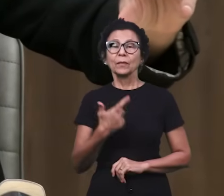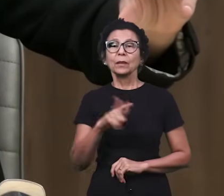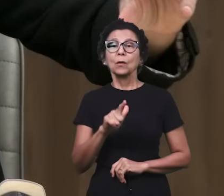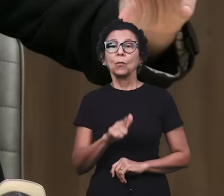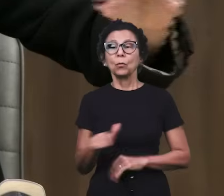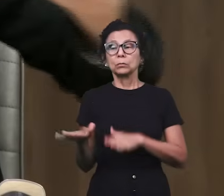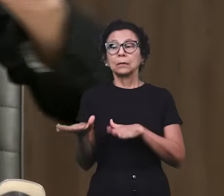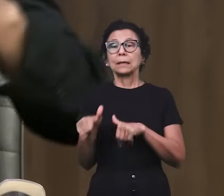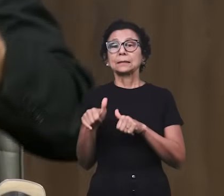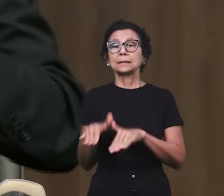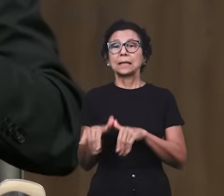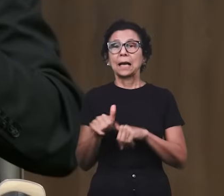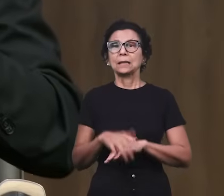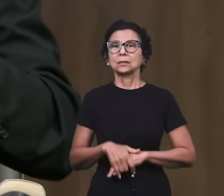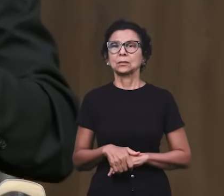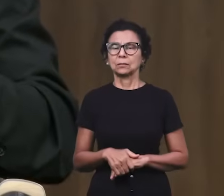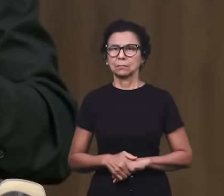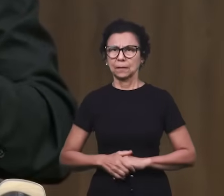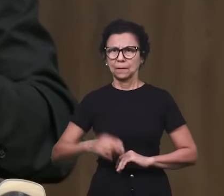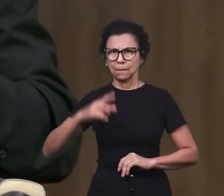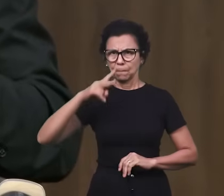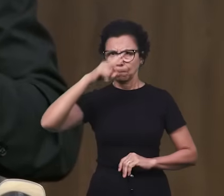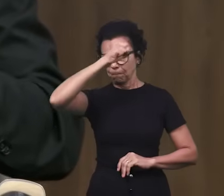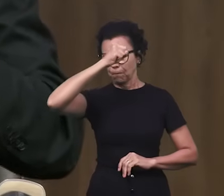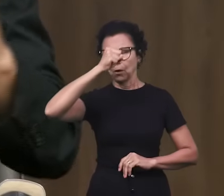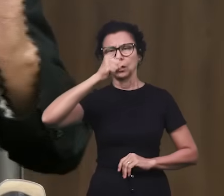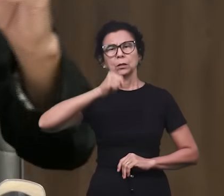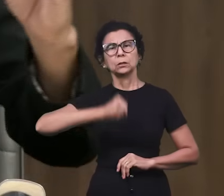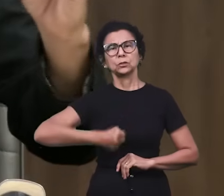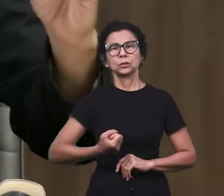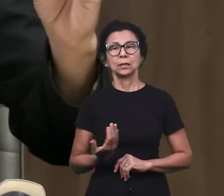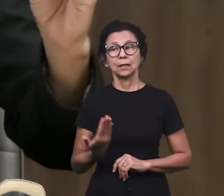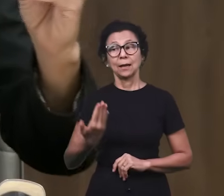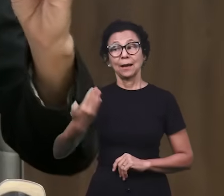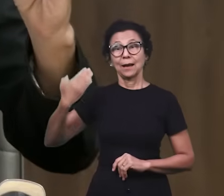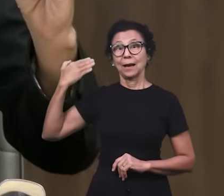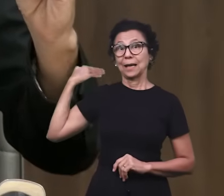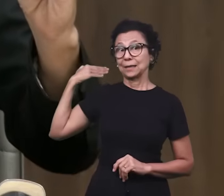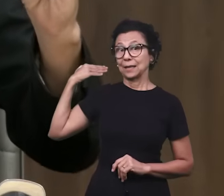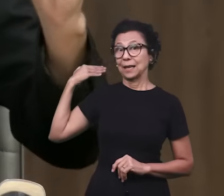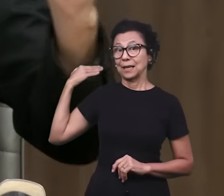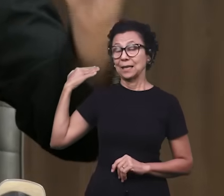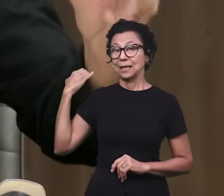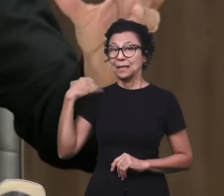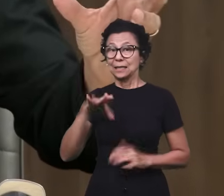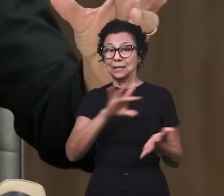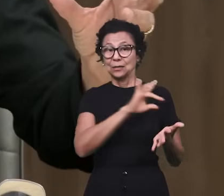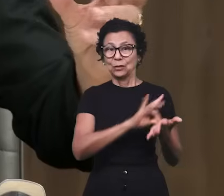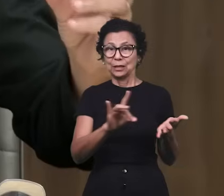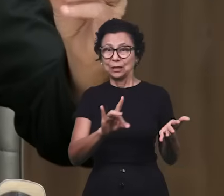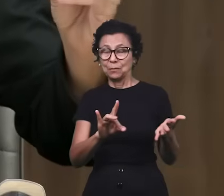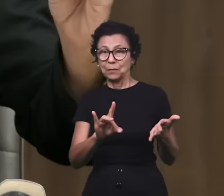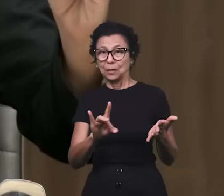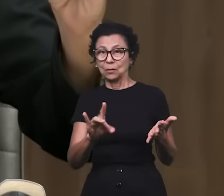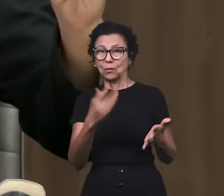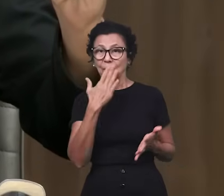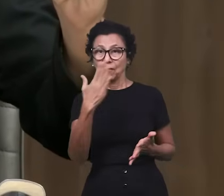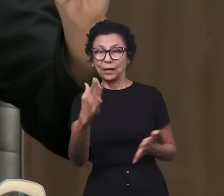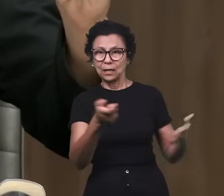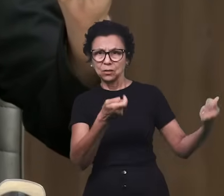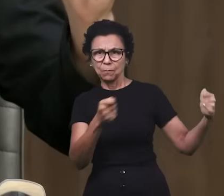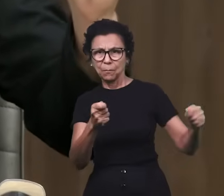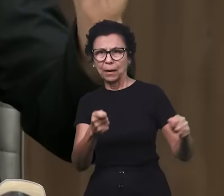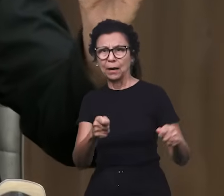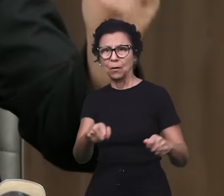retaguarda. Aqui está a sabedoria de Deus. Porque eram os dois lugares que poderiam ver ataques. Eram as